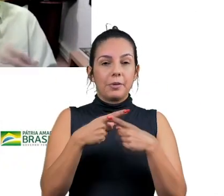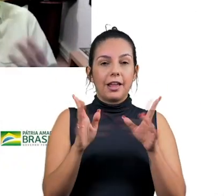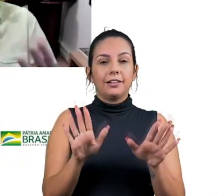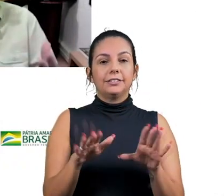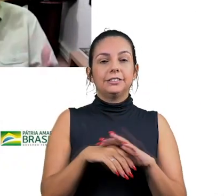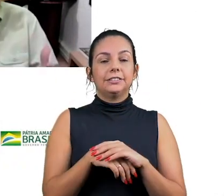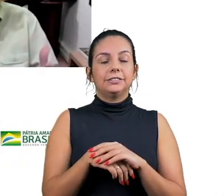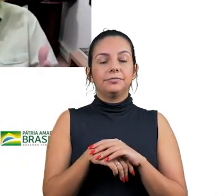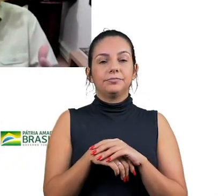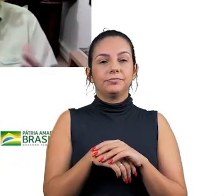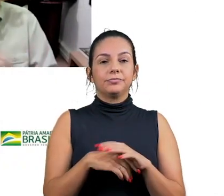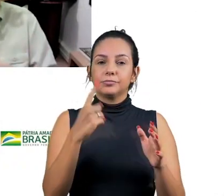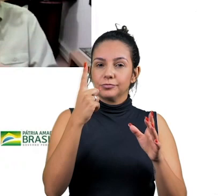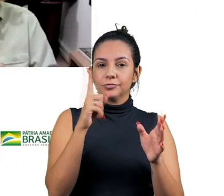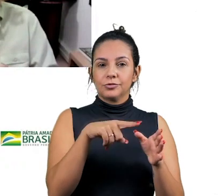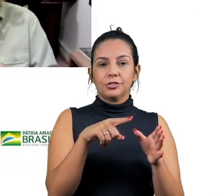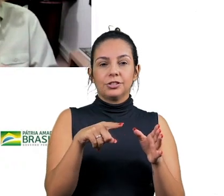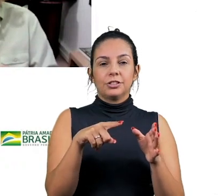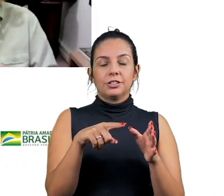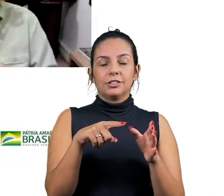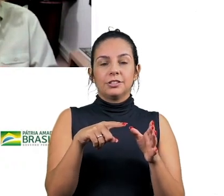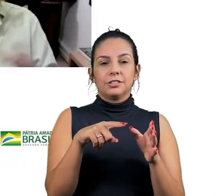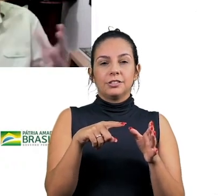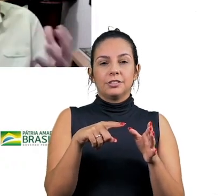Mas e ele é uma espécie assim de